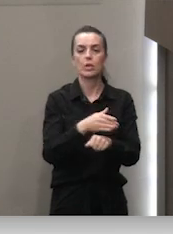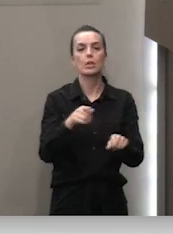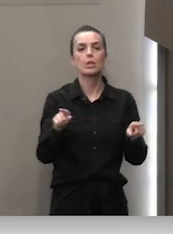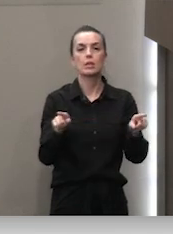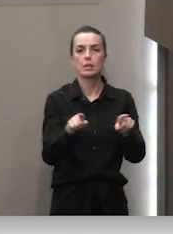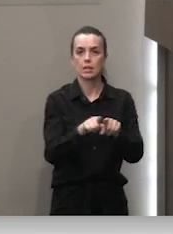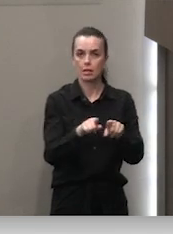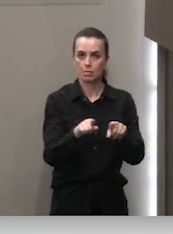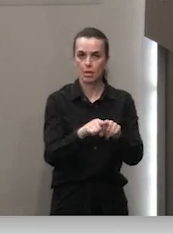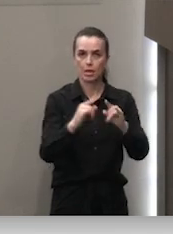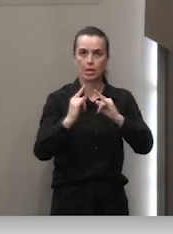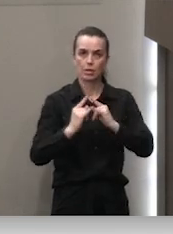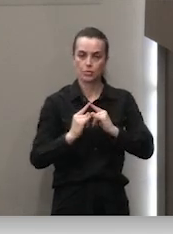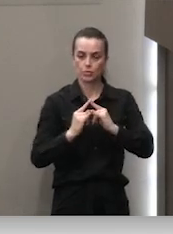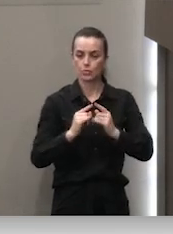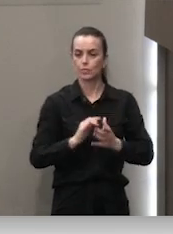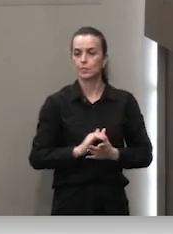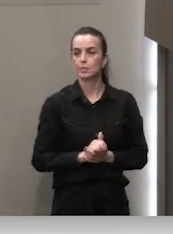Rio Grande do Sul.